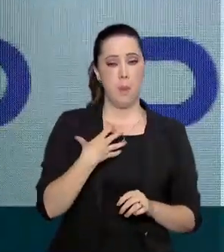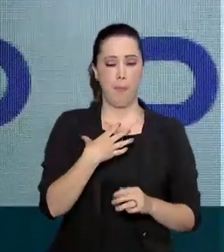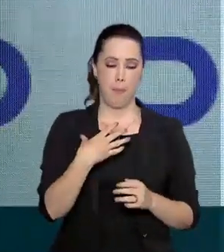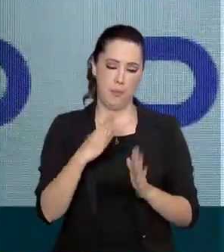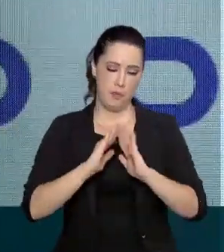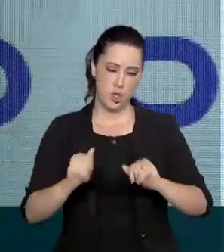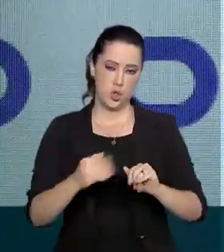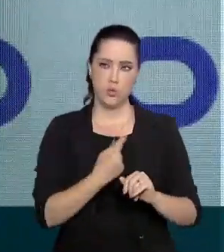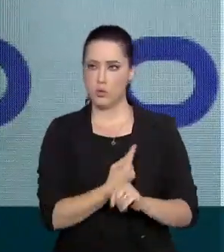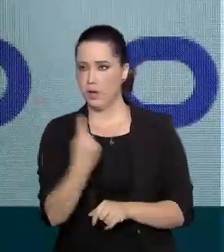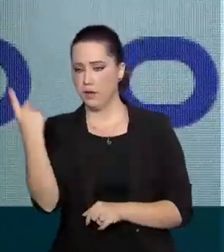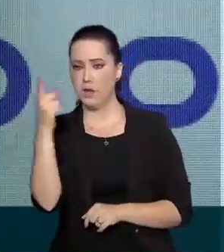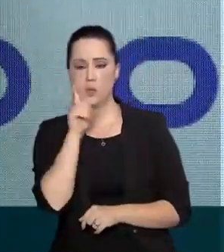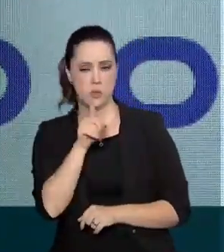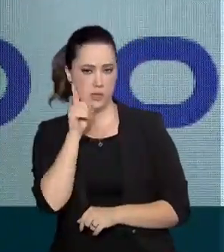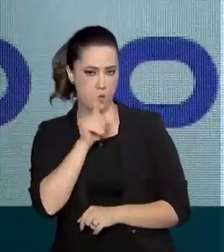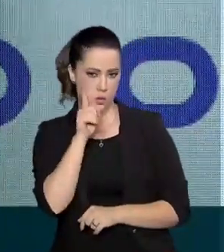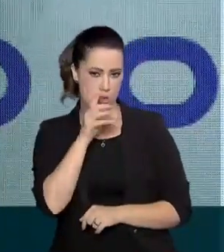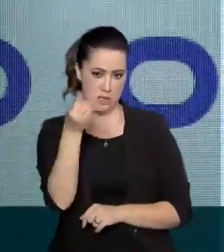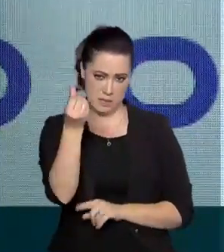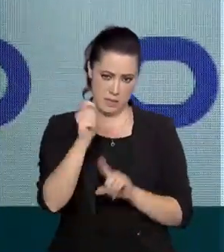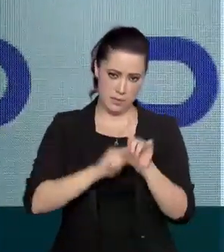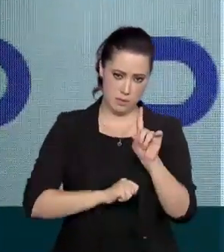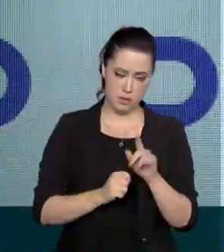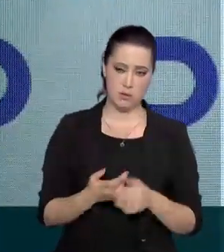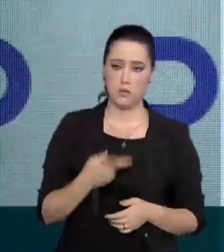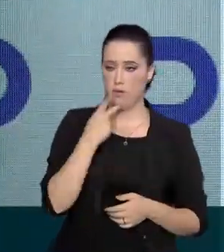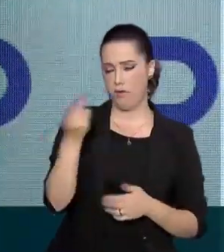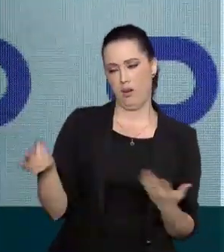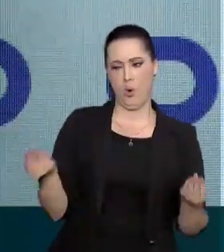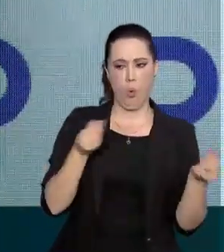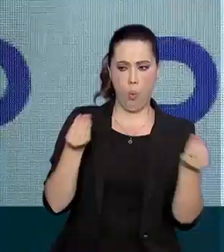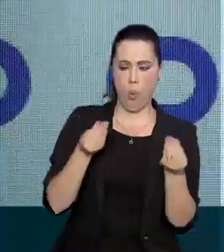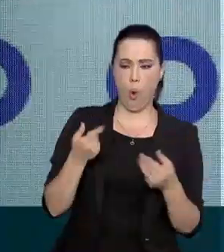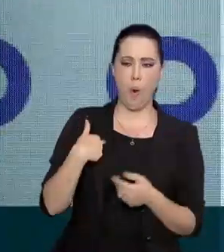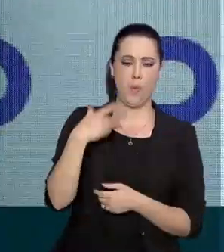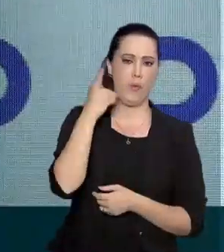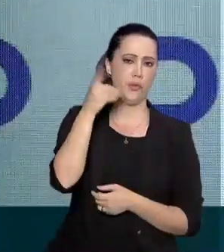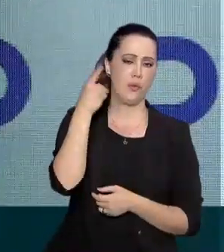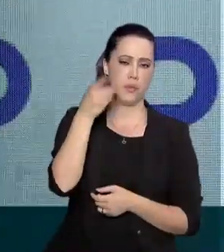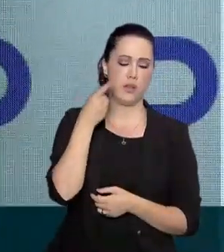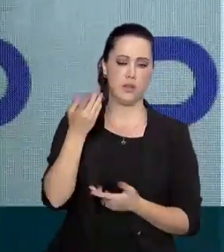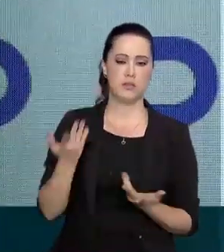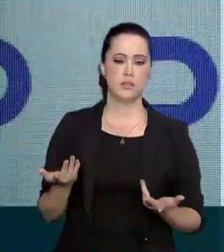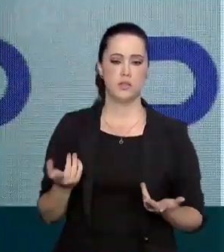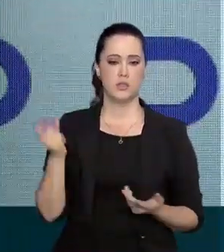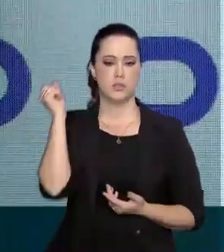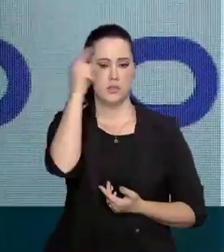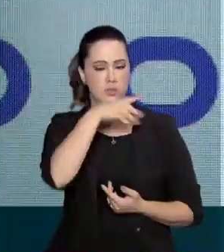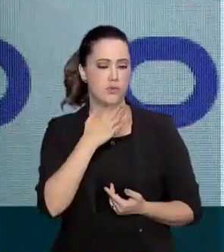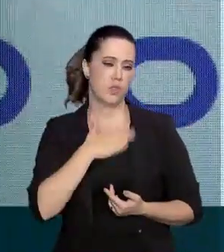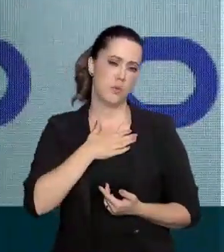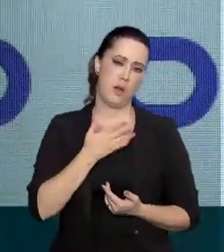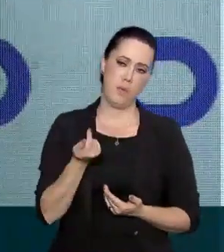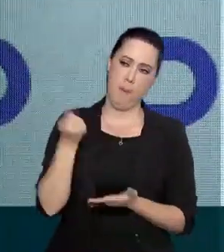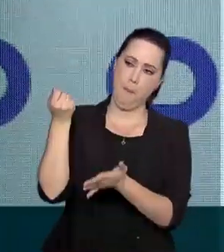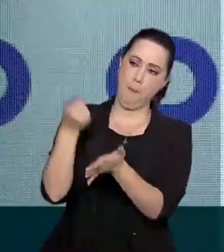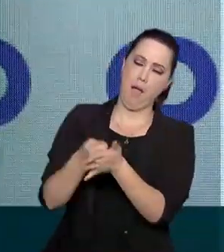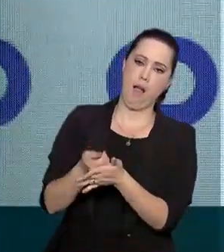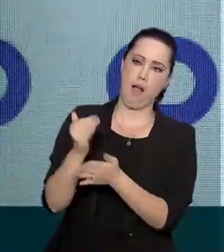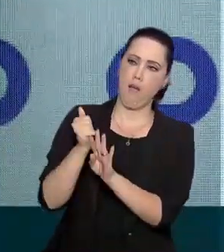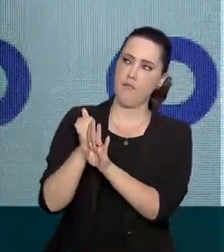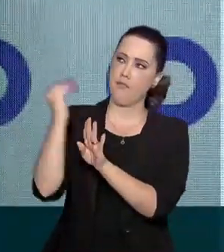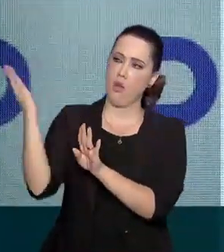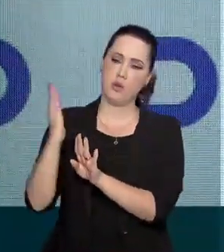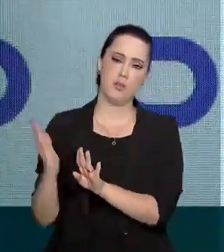né? E queria aperfeiçoar seu inglês. Eu falei, eu não tenho começo como deputado, né? É difícil para mim mantê-lo fora